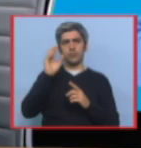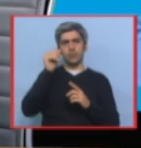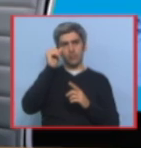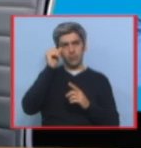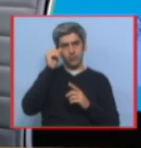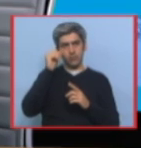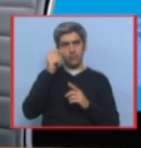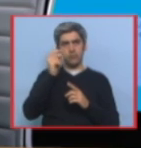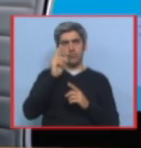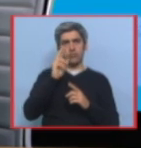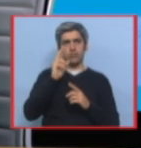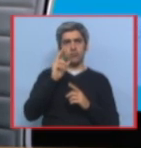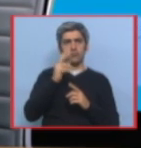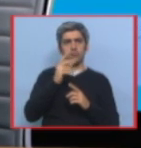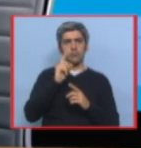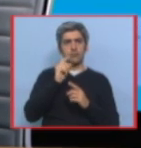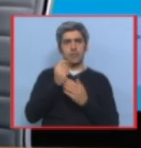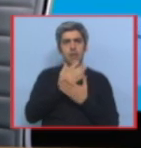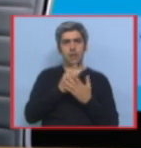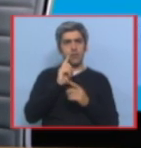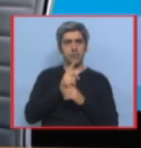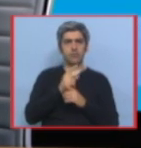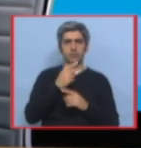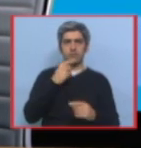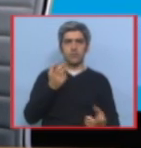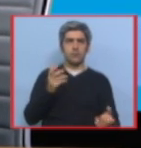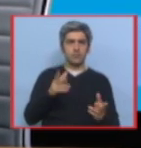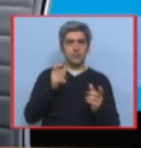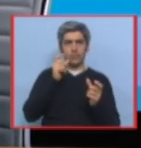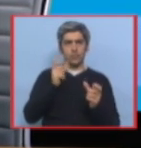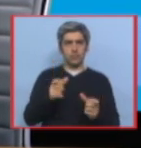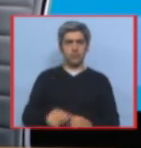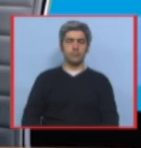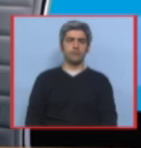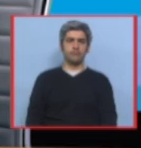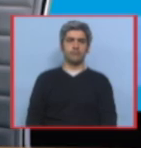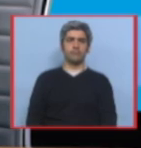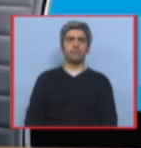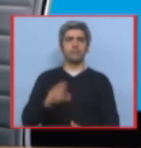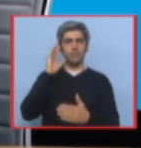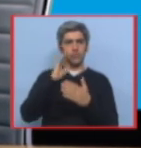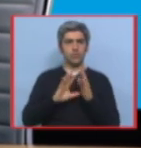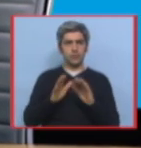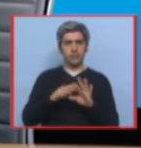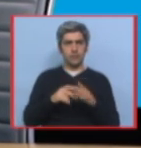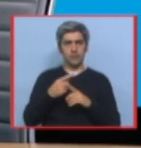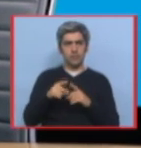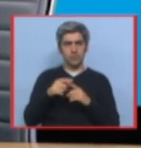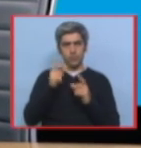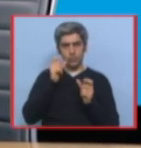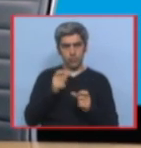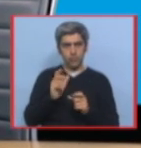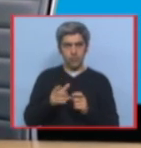uma vez chegamos ao preço proibitivo do mercado. E isso tem de ser controlado, de certa forma. Barcelona já o fez, com rendas